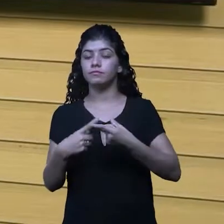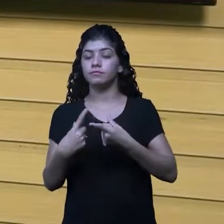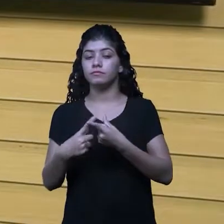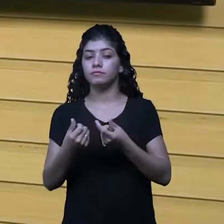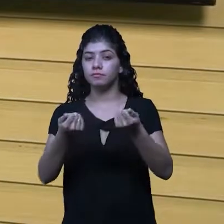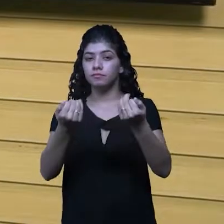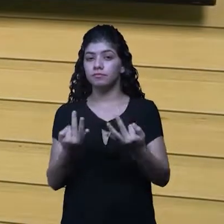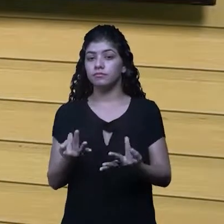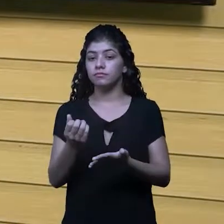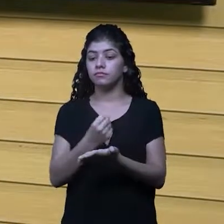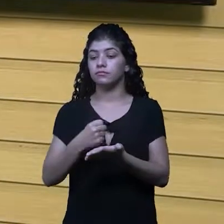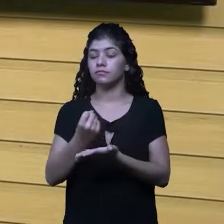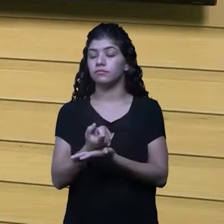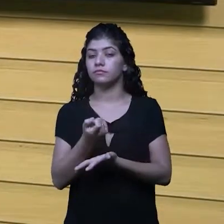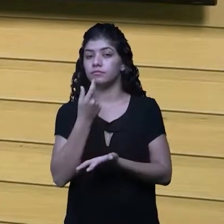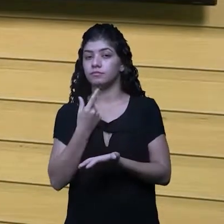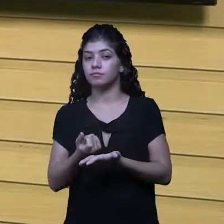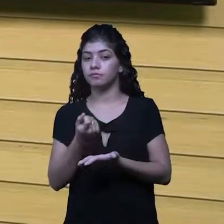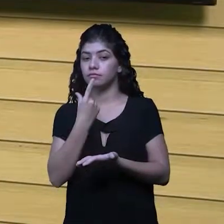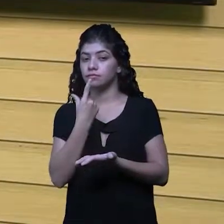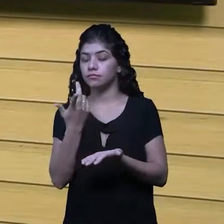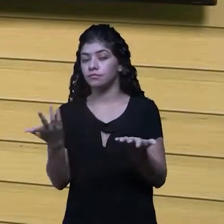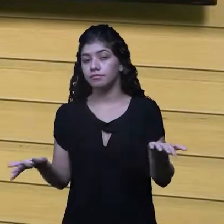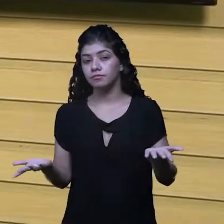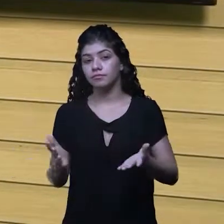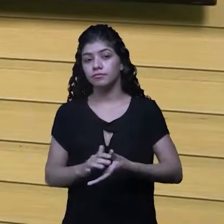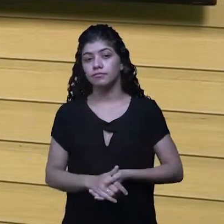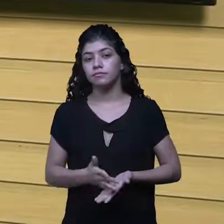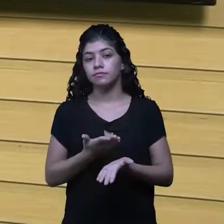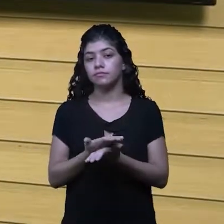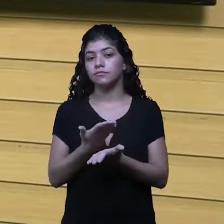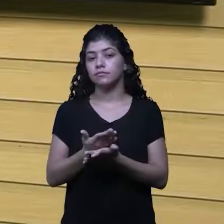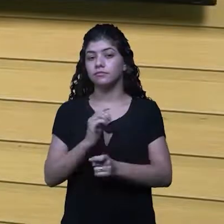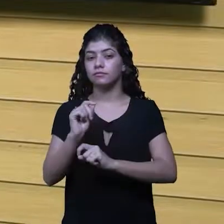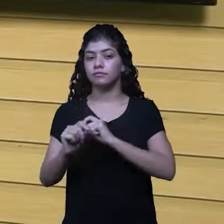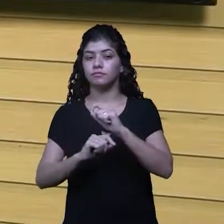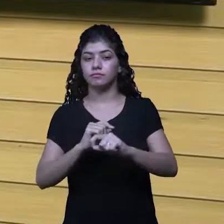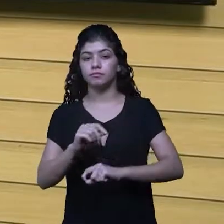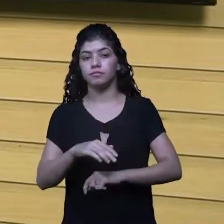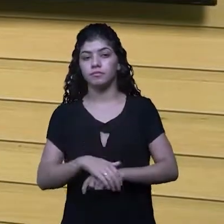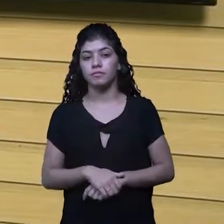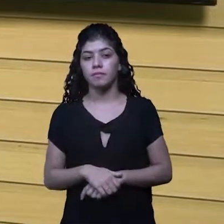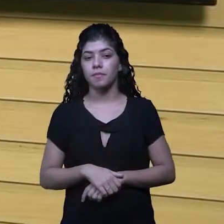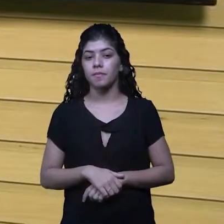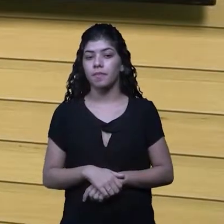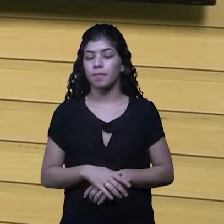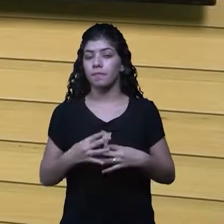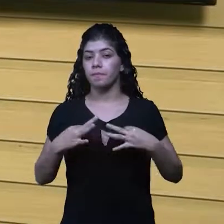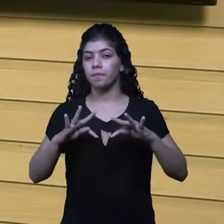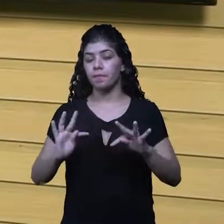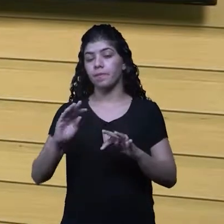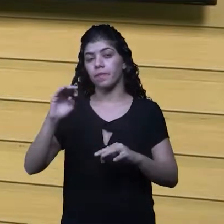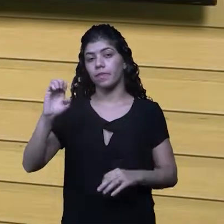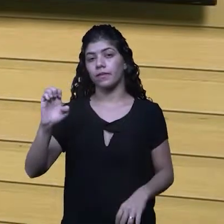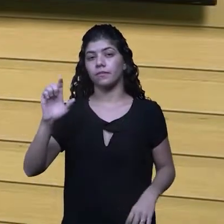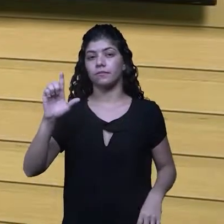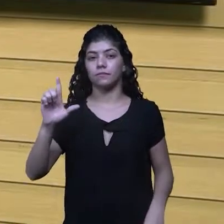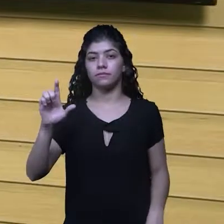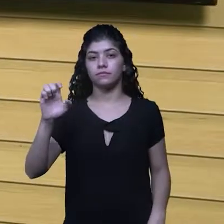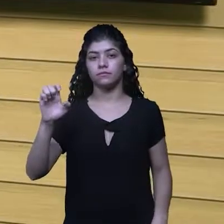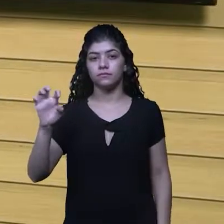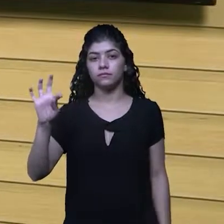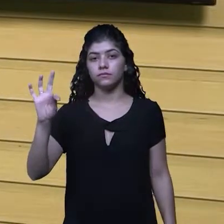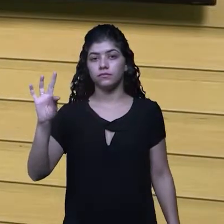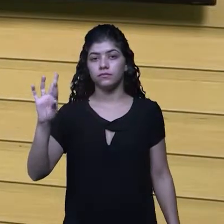de medicamentos se estamos tratando de técnico em eletrotécnica?